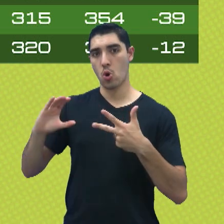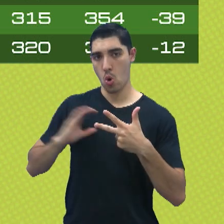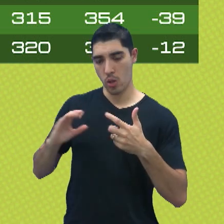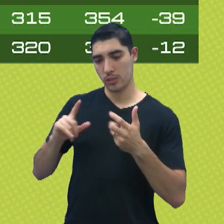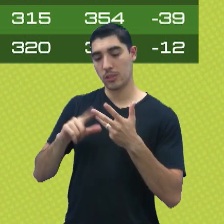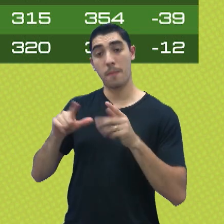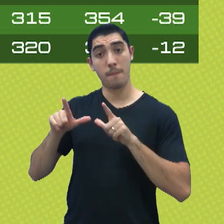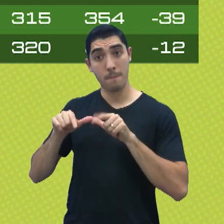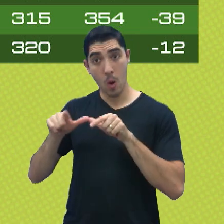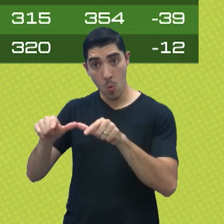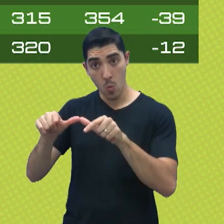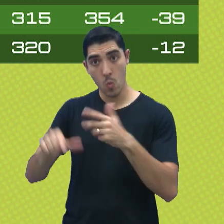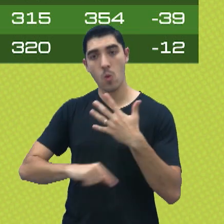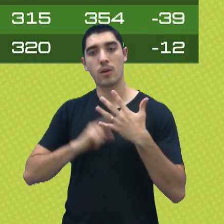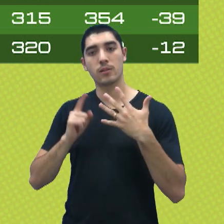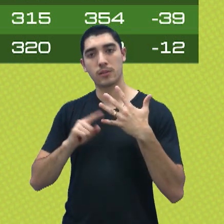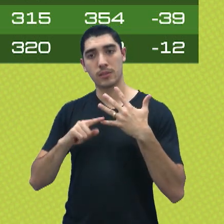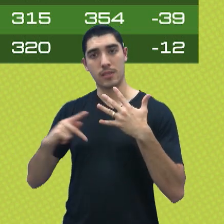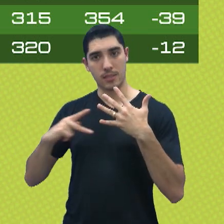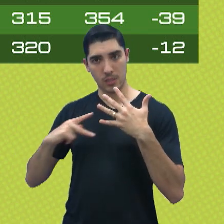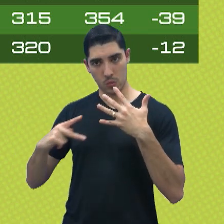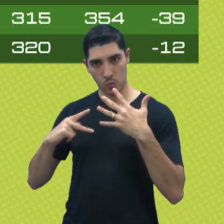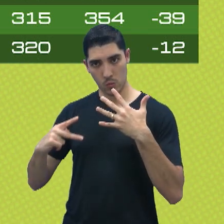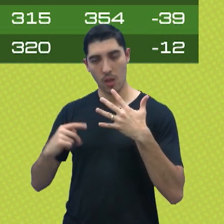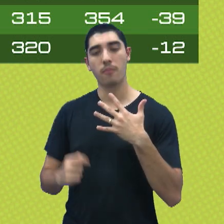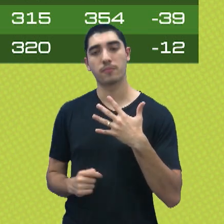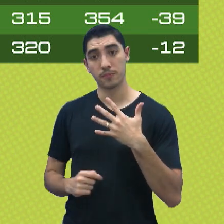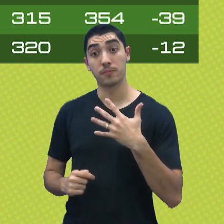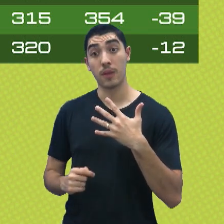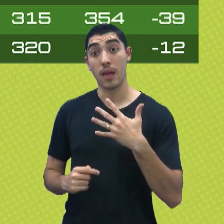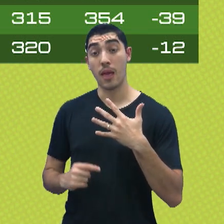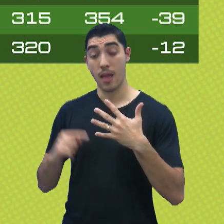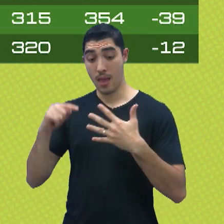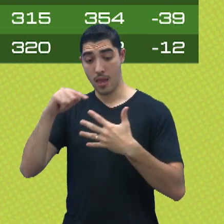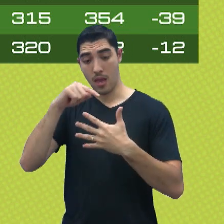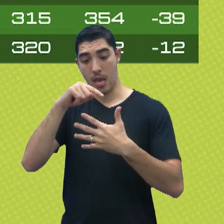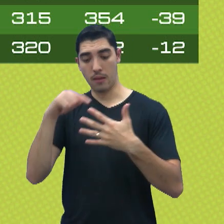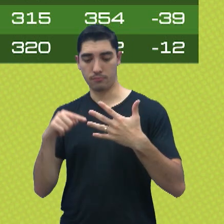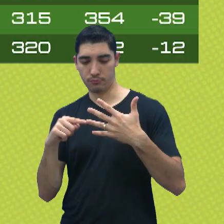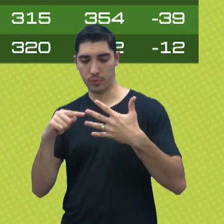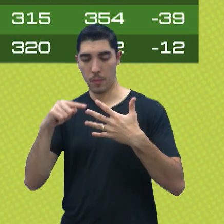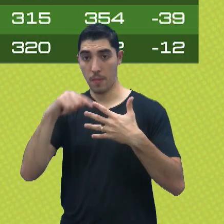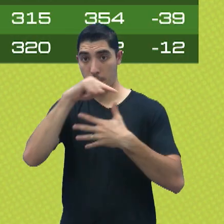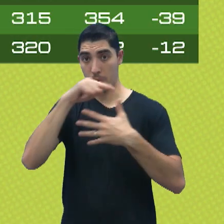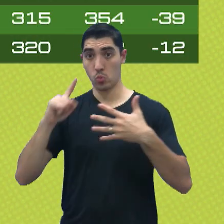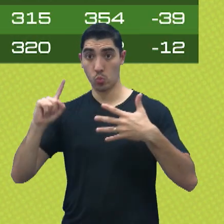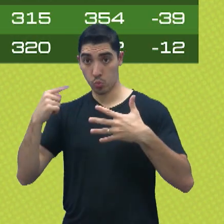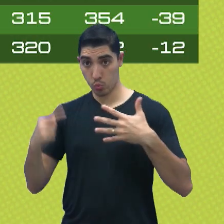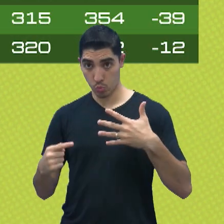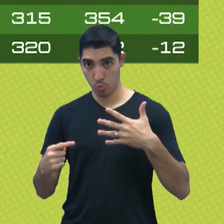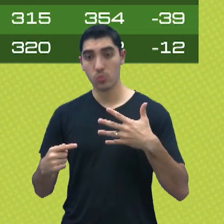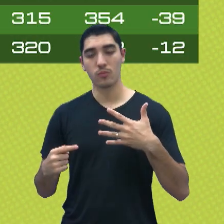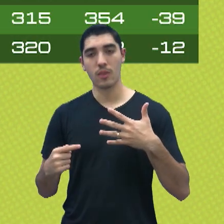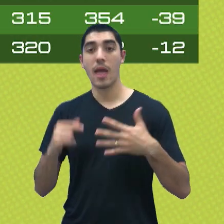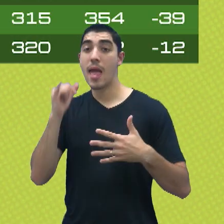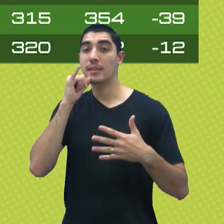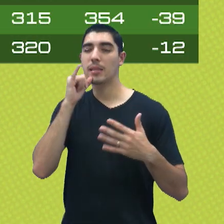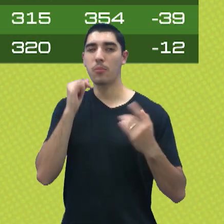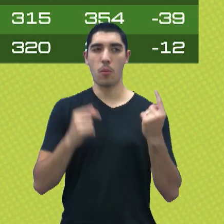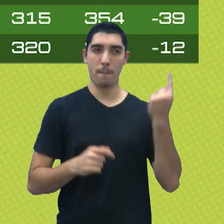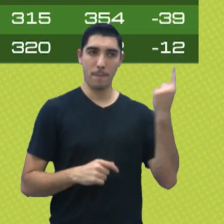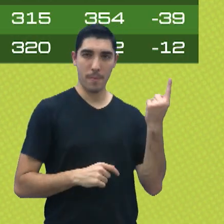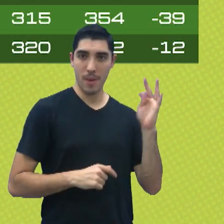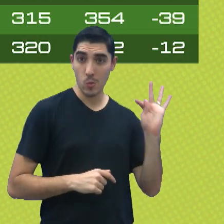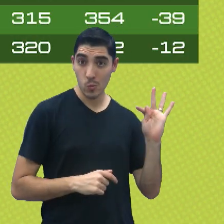e a equipe do São José. Portanto, o São José vai jogar com todas essas equipes com um mando de quadra invertido em relação ao que foi